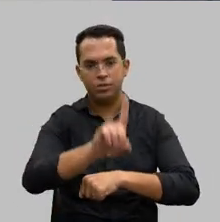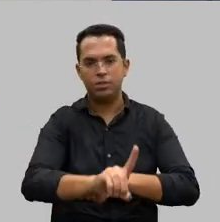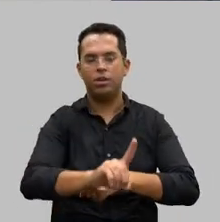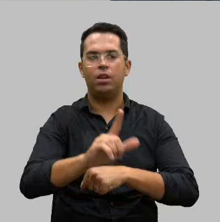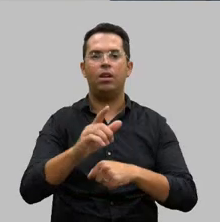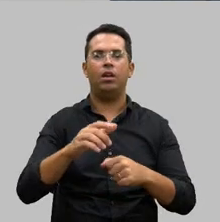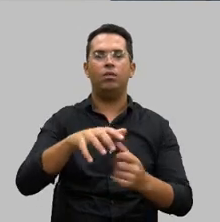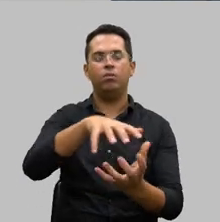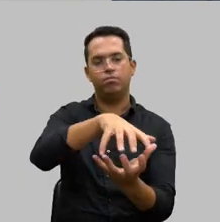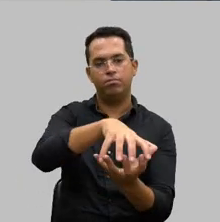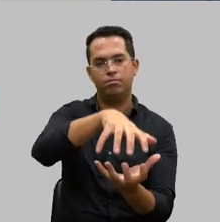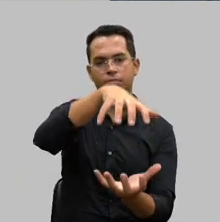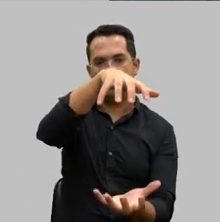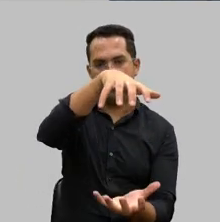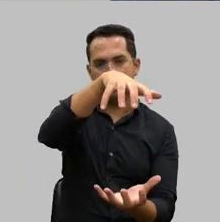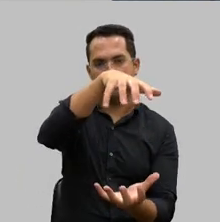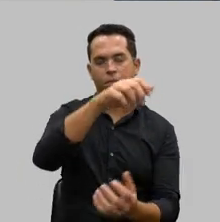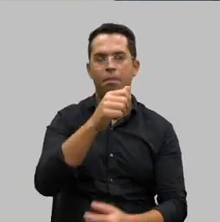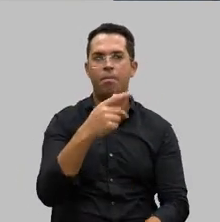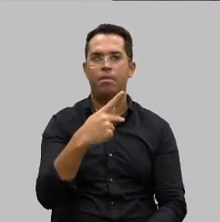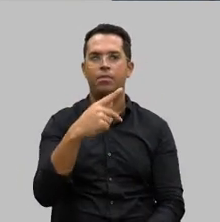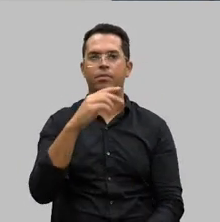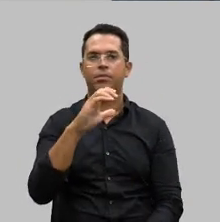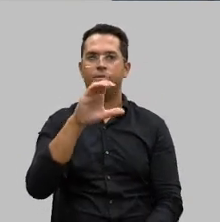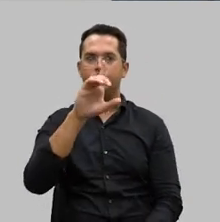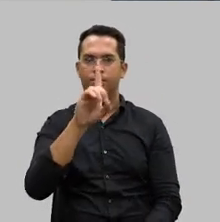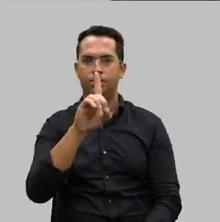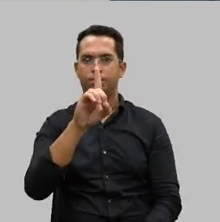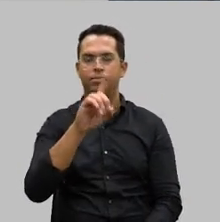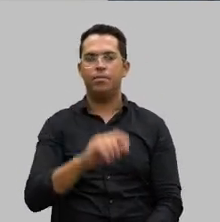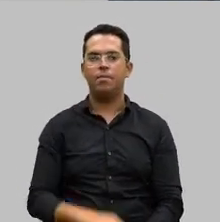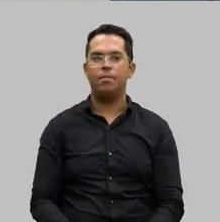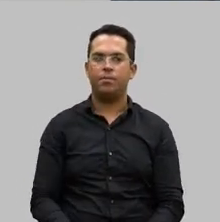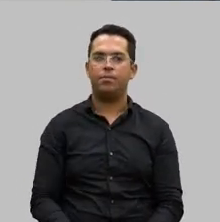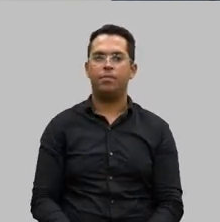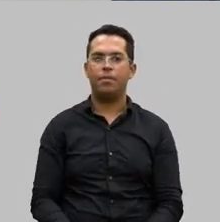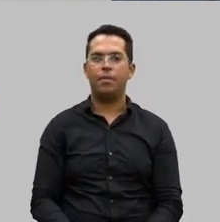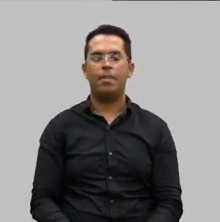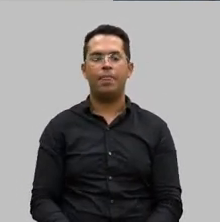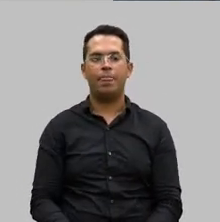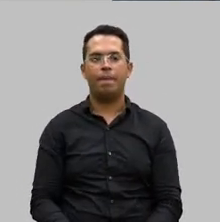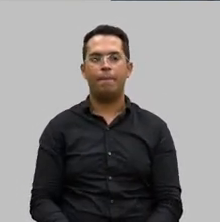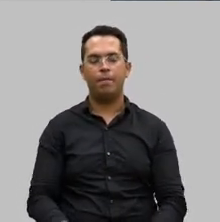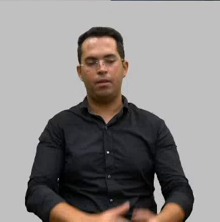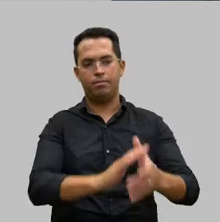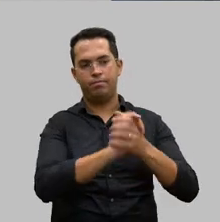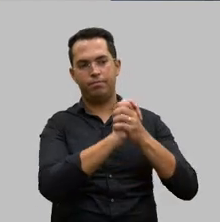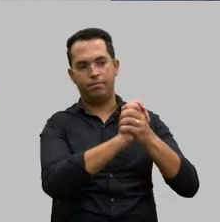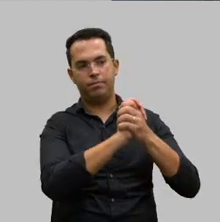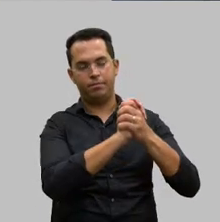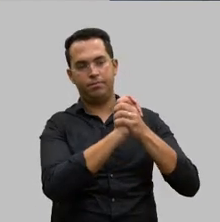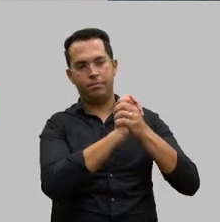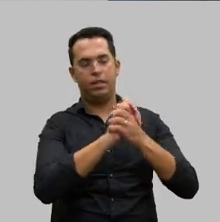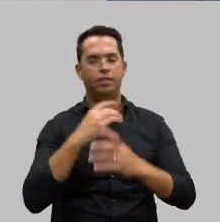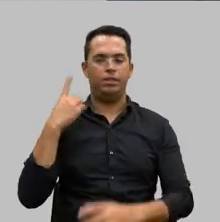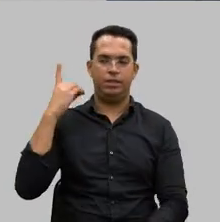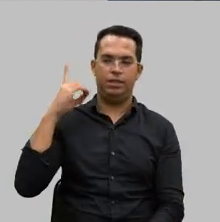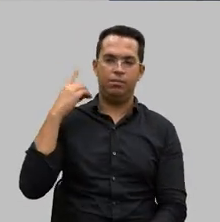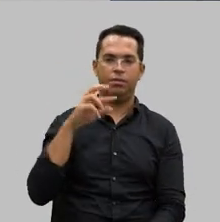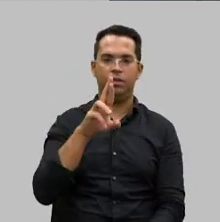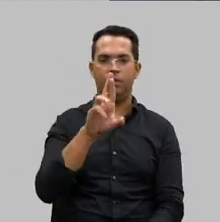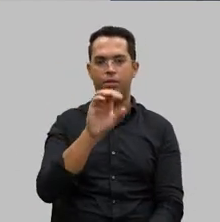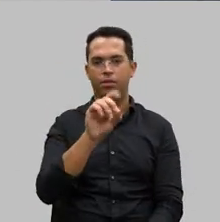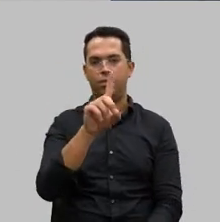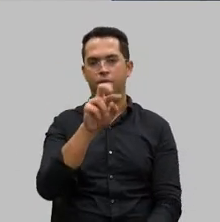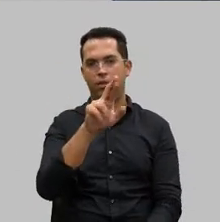da pessoa idosa e da pessoa com deficiência mais uma vez Parabéns deputado Rodrigo pelo seu trabalho